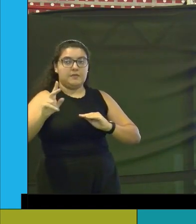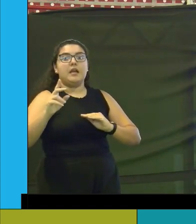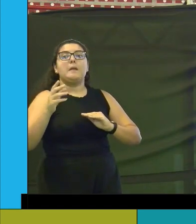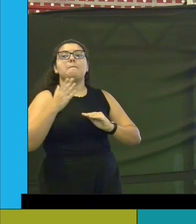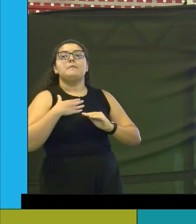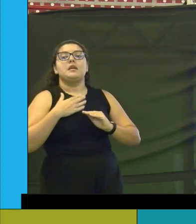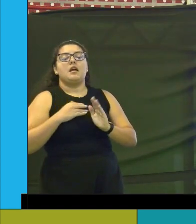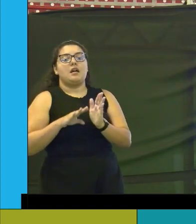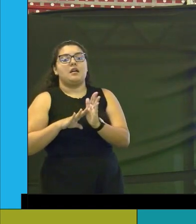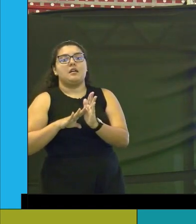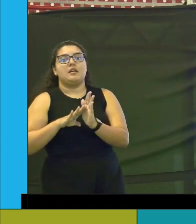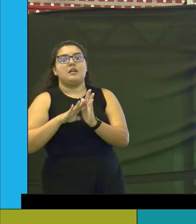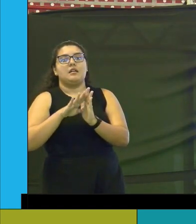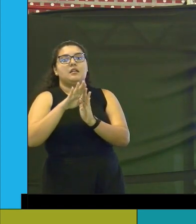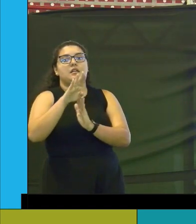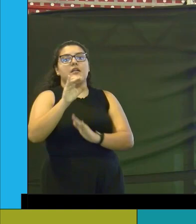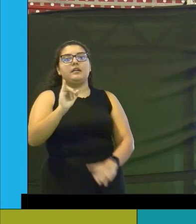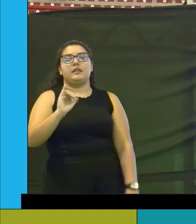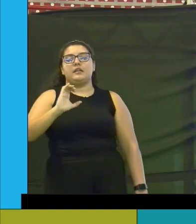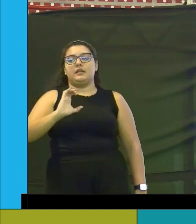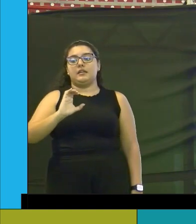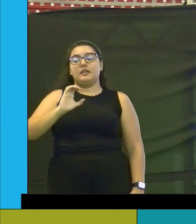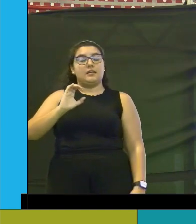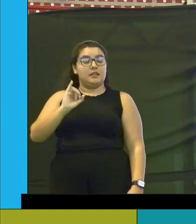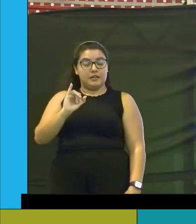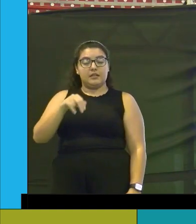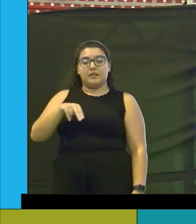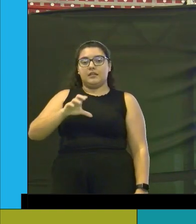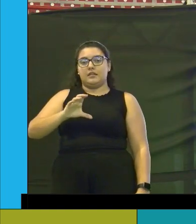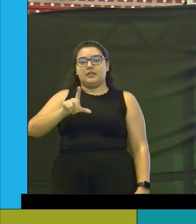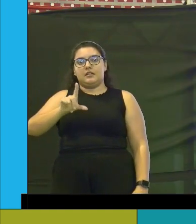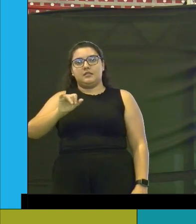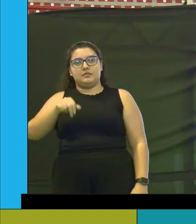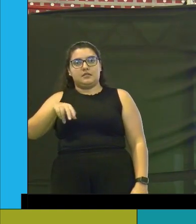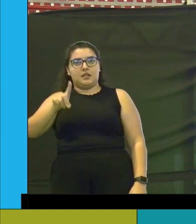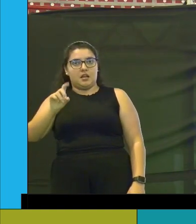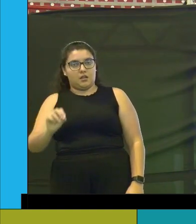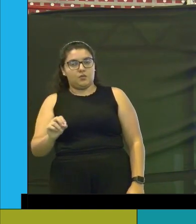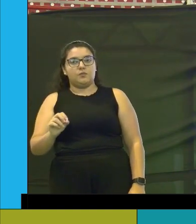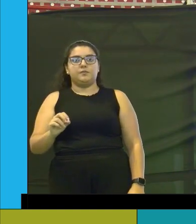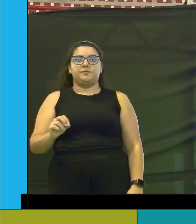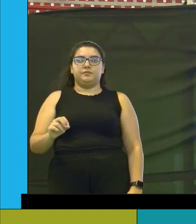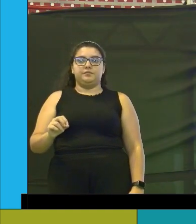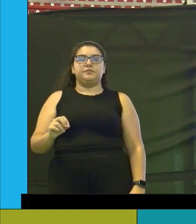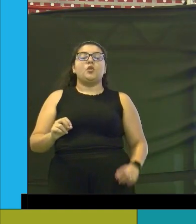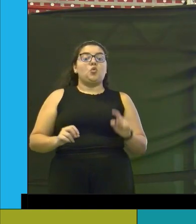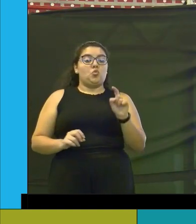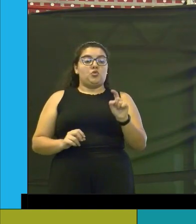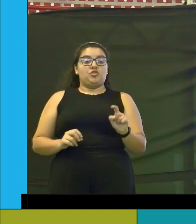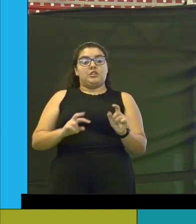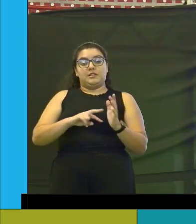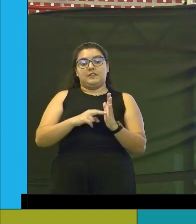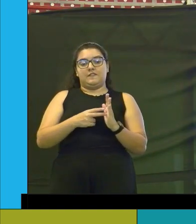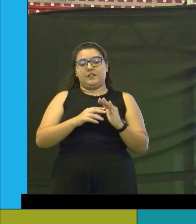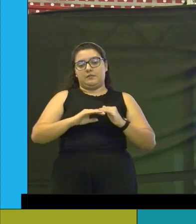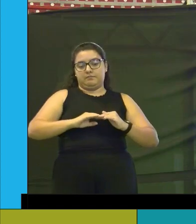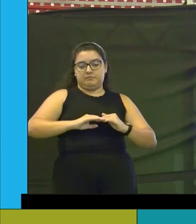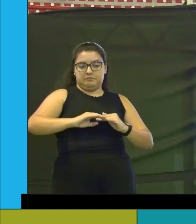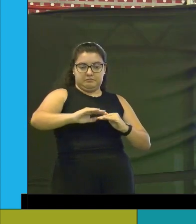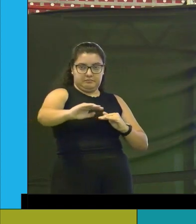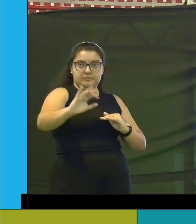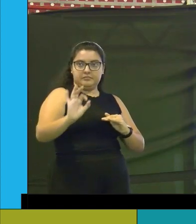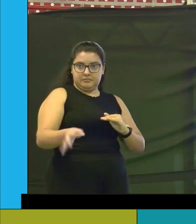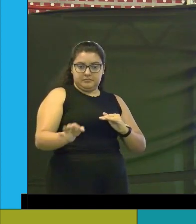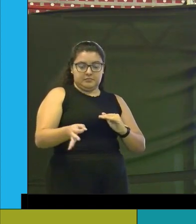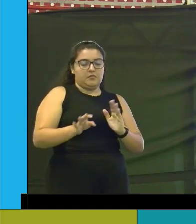Horizontal. Quando a gente refere-se à inclinação, nós estamos olhando em qual referência? O eixo X. Qual das duas aqui possui a